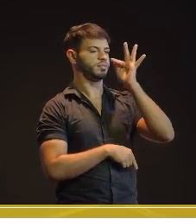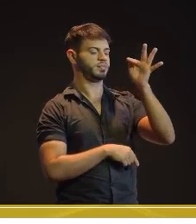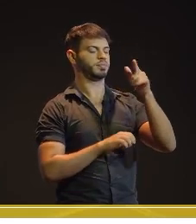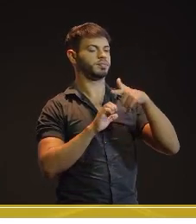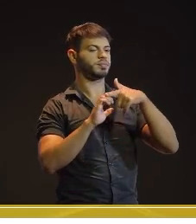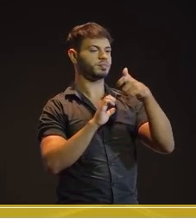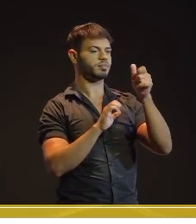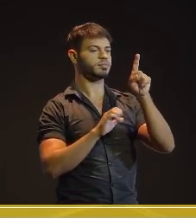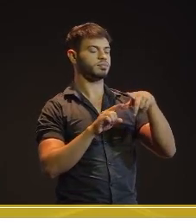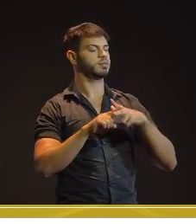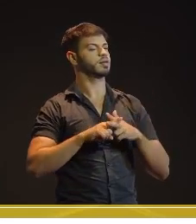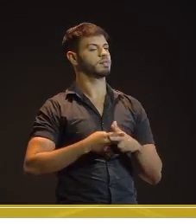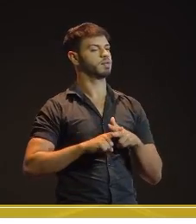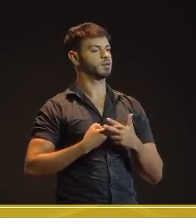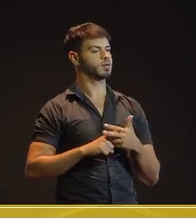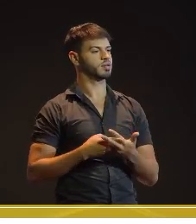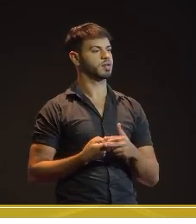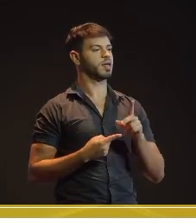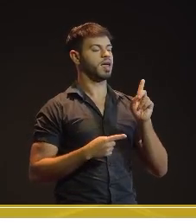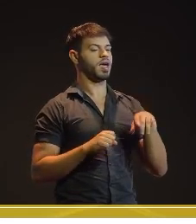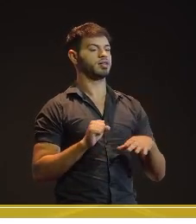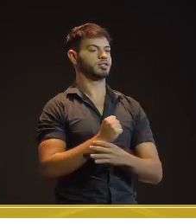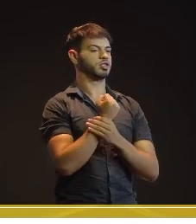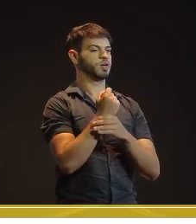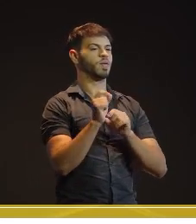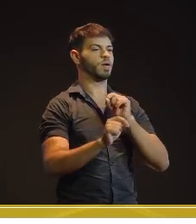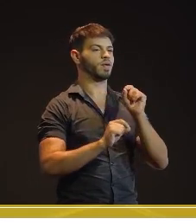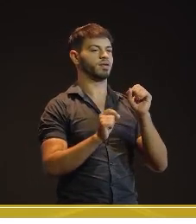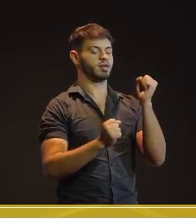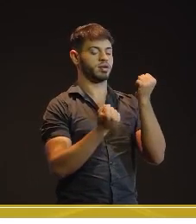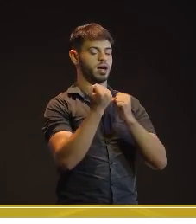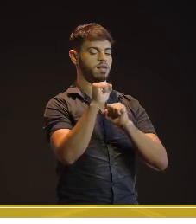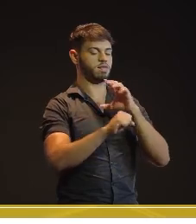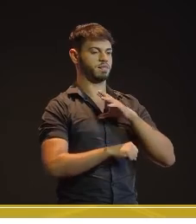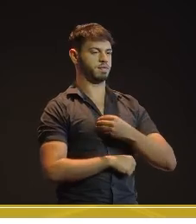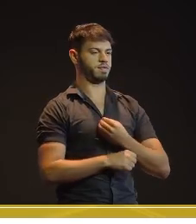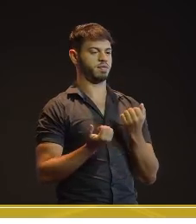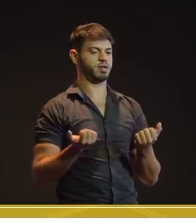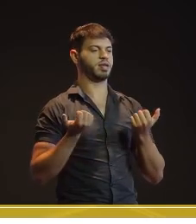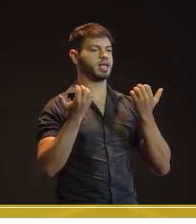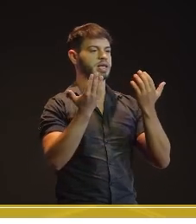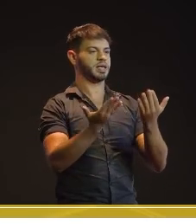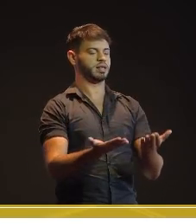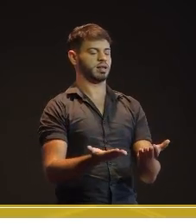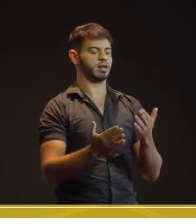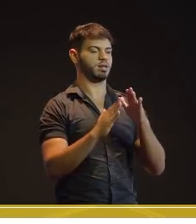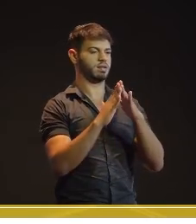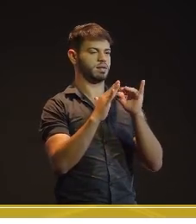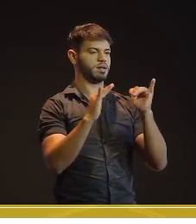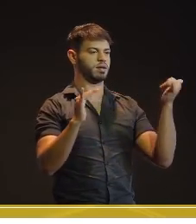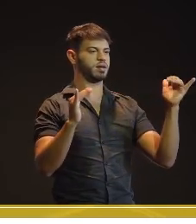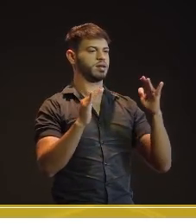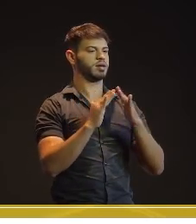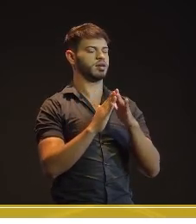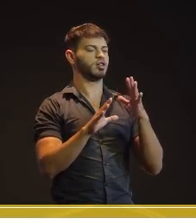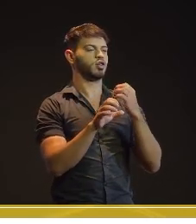e manutenção, é assegurar que as usinas estarão aptas a entregar a energia dela pelo